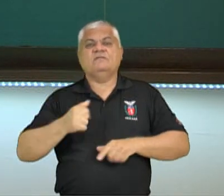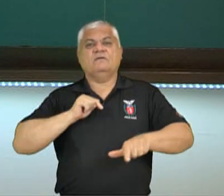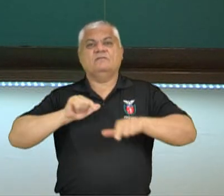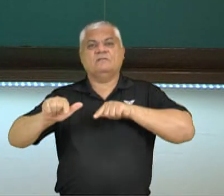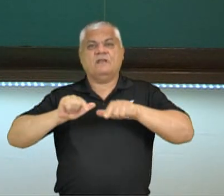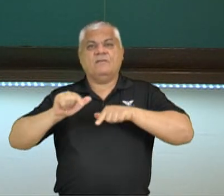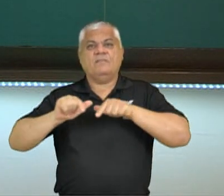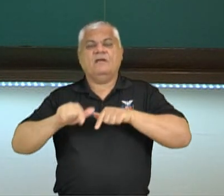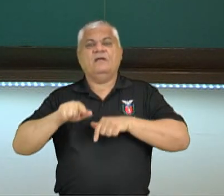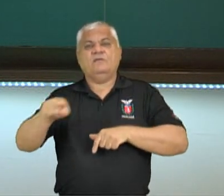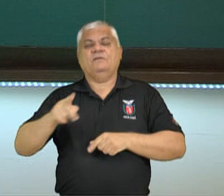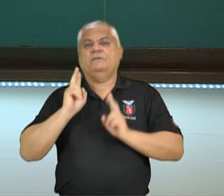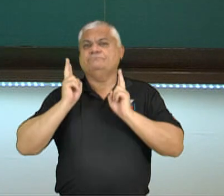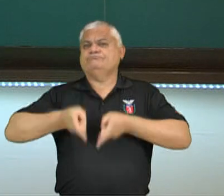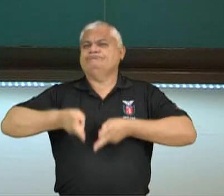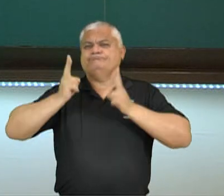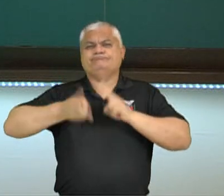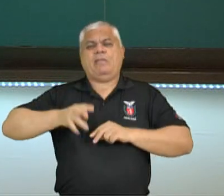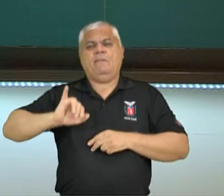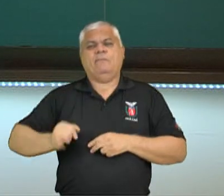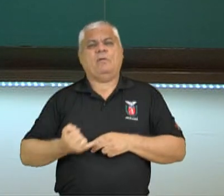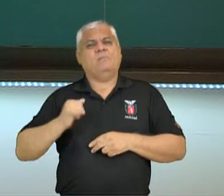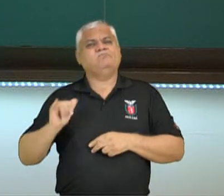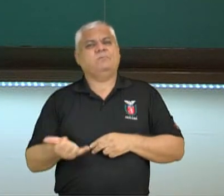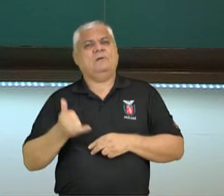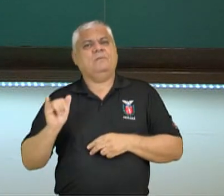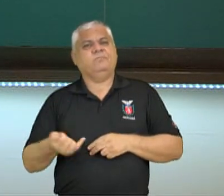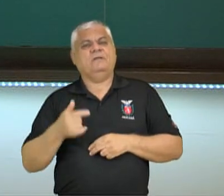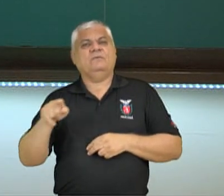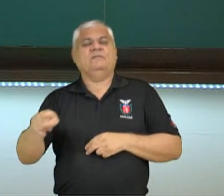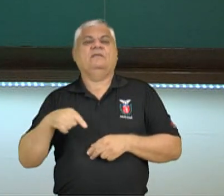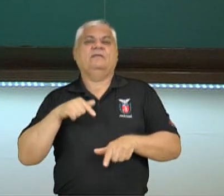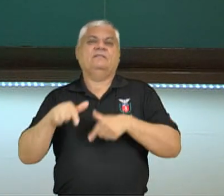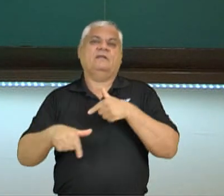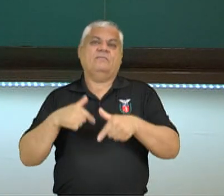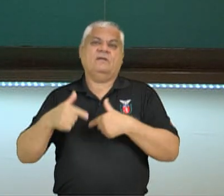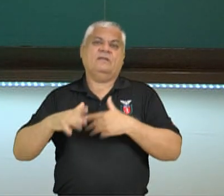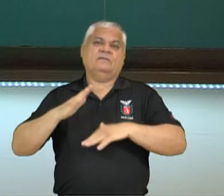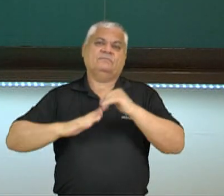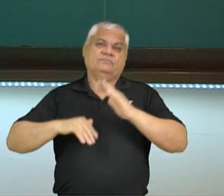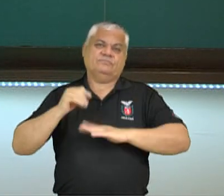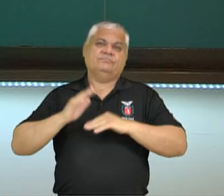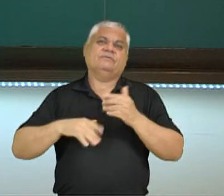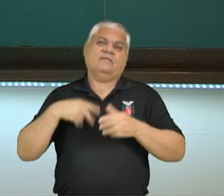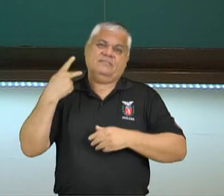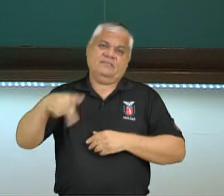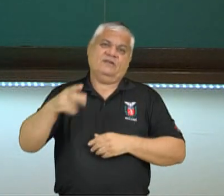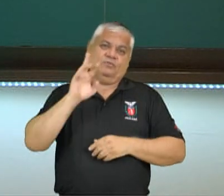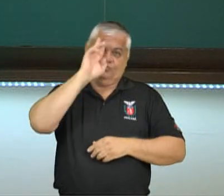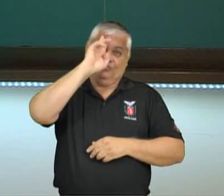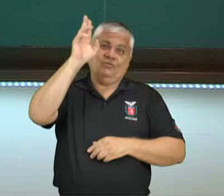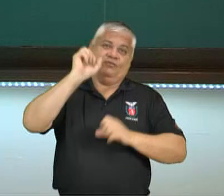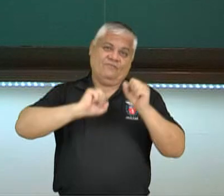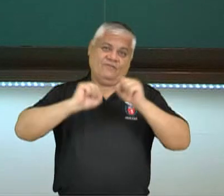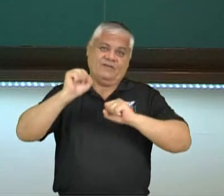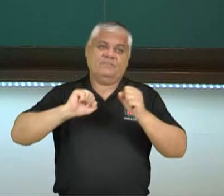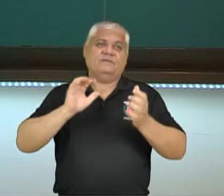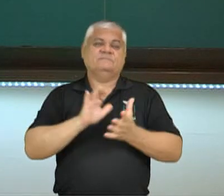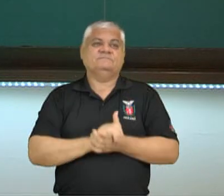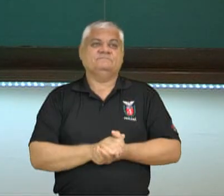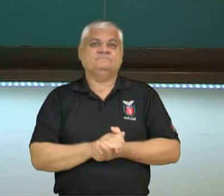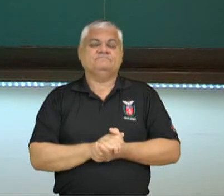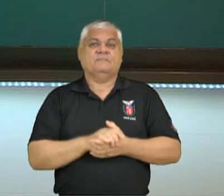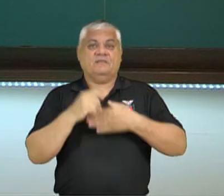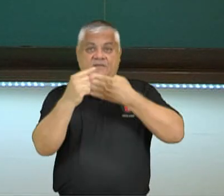se tornaram constantes, né? Esses trabalhadores passam a ter a sua mão de obra explorada pelo dono das fábricas. Aqui